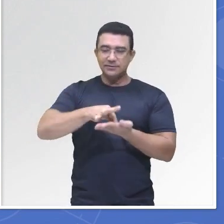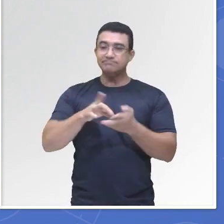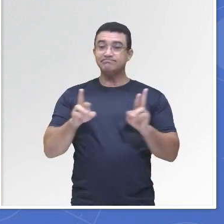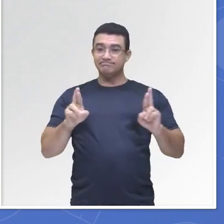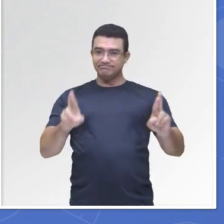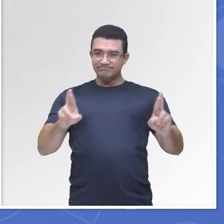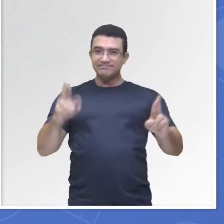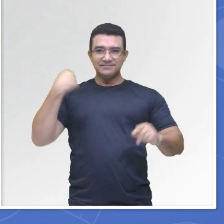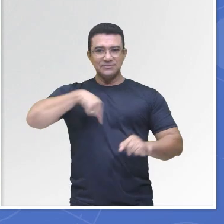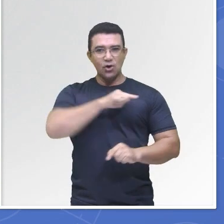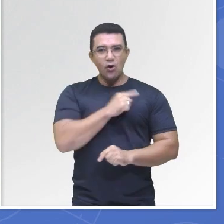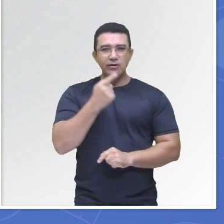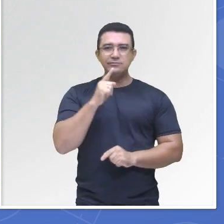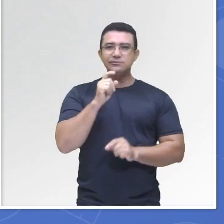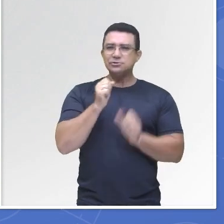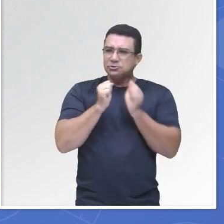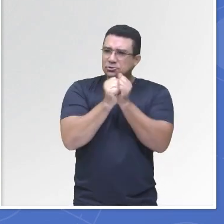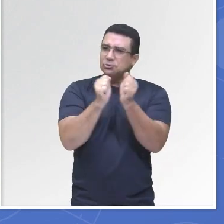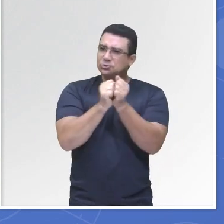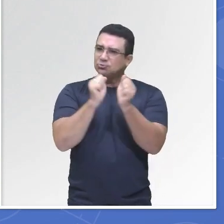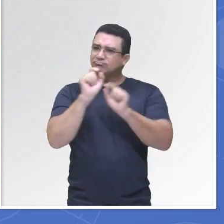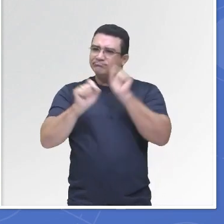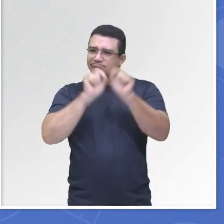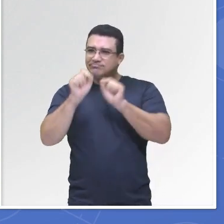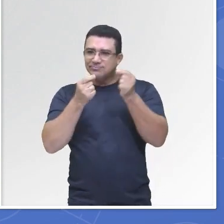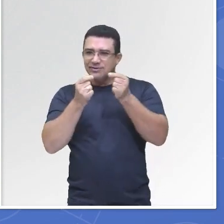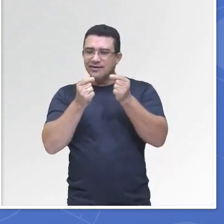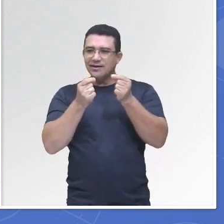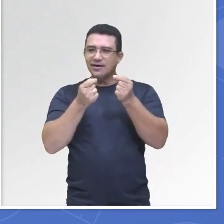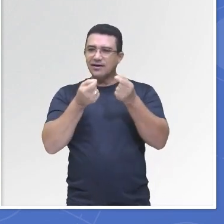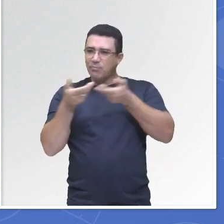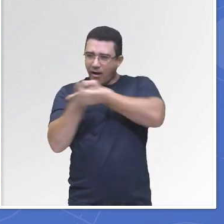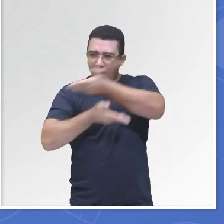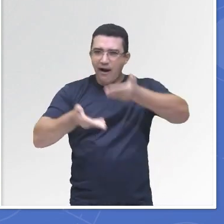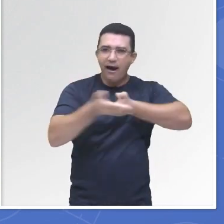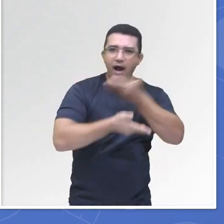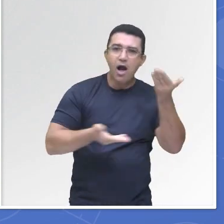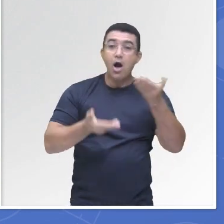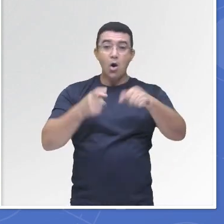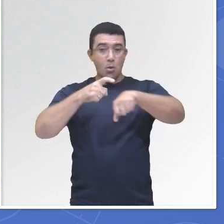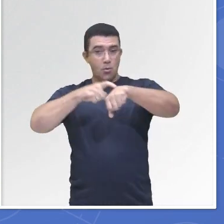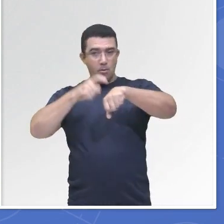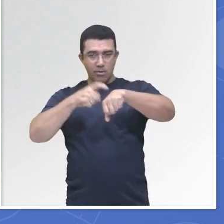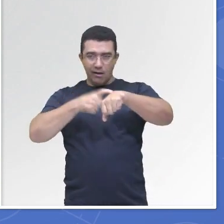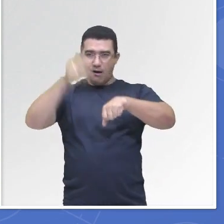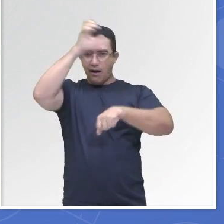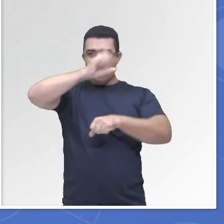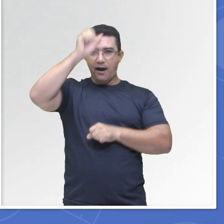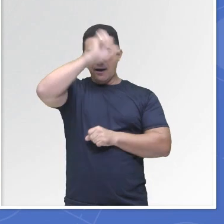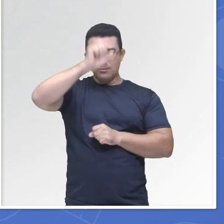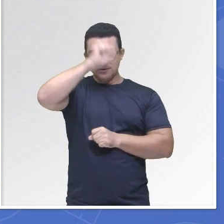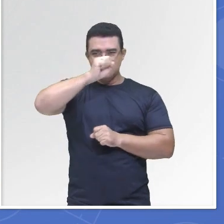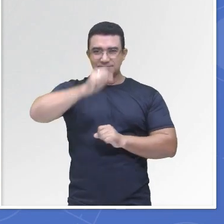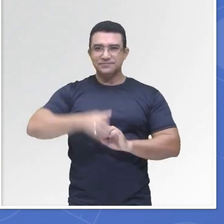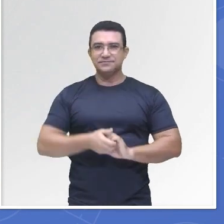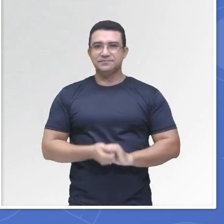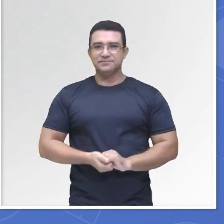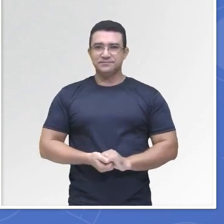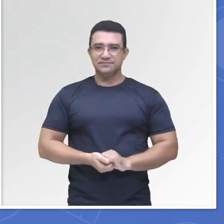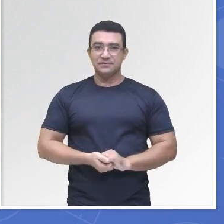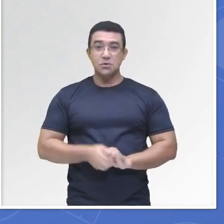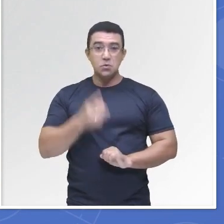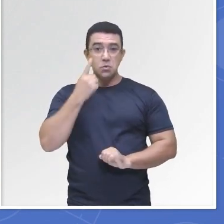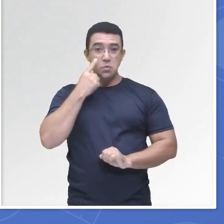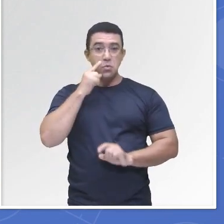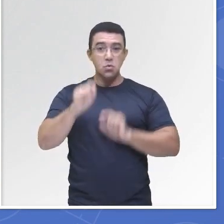que a gente possa construir juntos um momento de aprendizagem bastante proveitoso. Vamos lá então dar uma olhadinha no